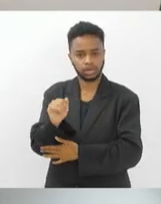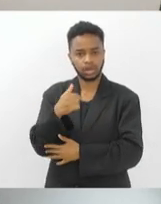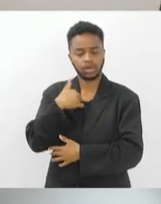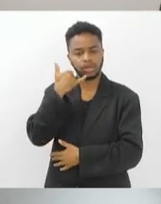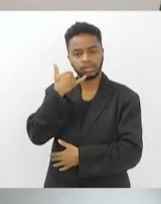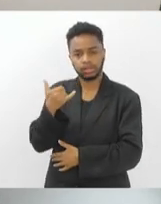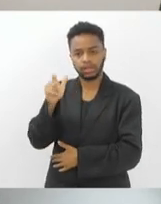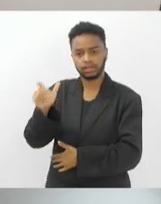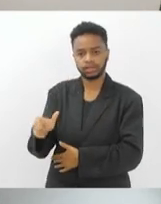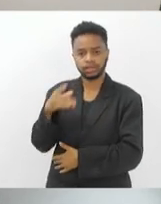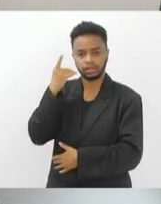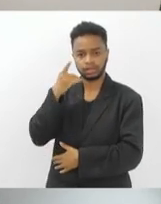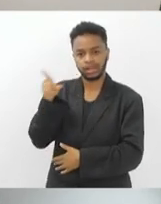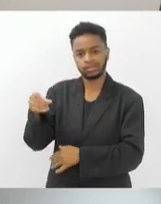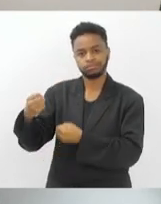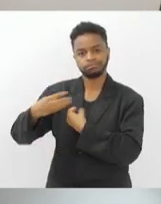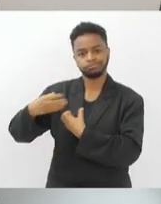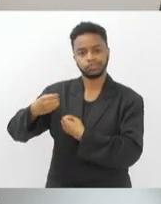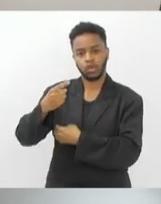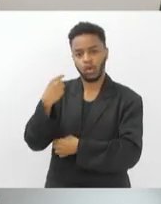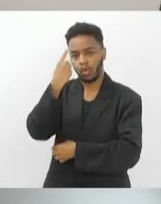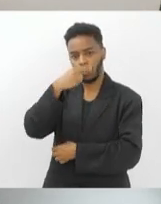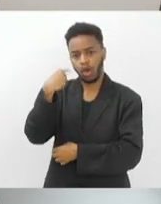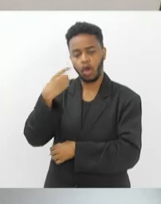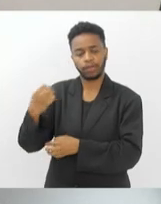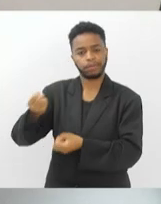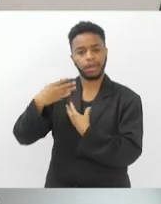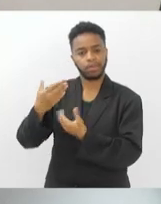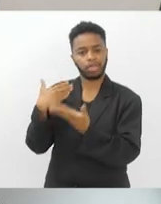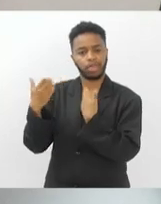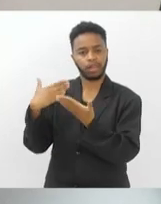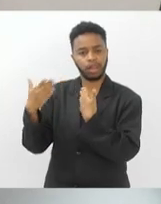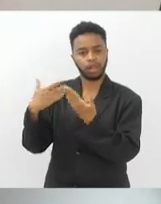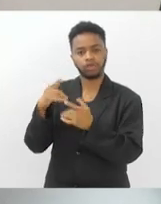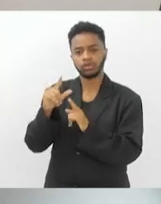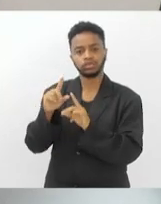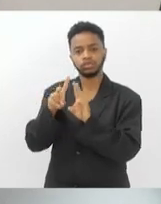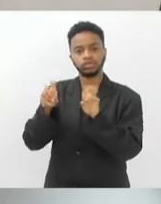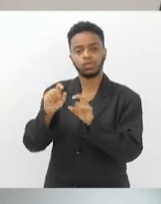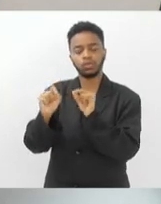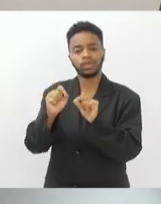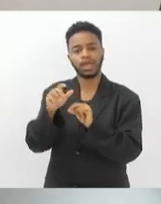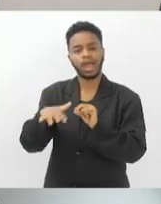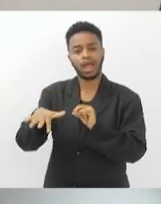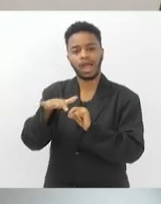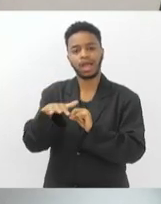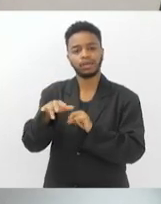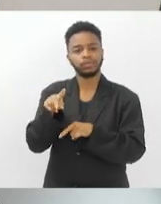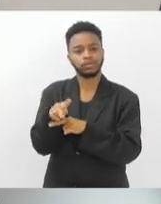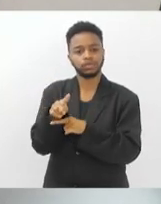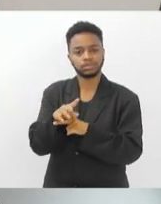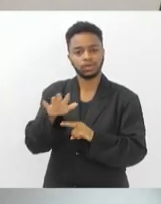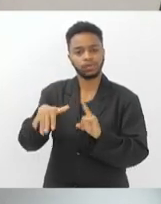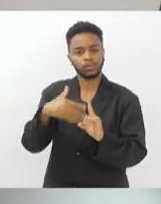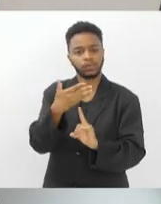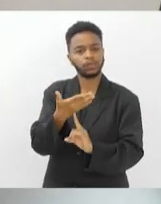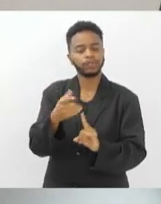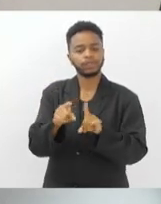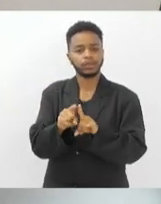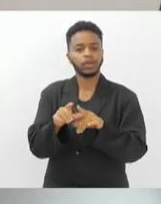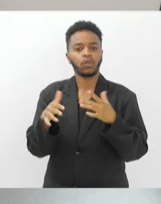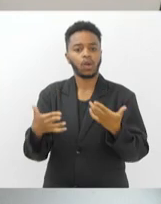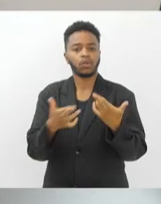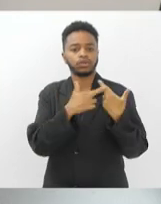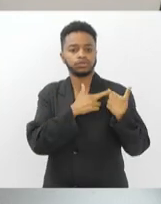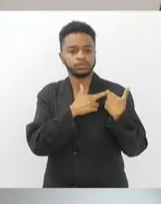deputado Mink e tive uma aula de mais de uma hora ao telefone sobre o que é área de amortecimento, o que é área de preservação, quais as competências estaduais